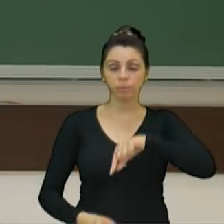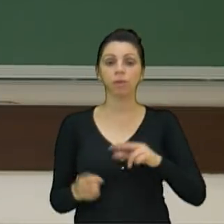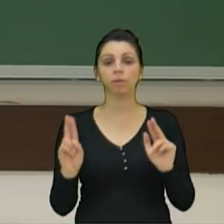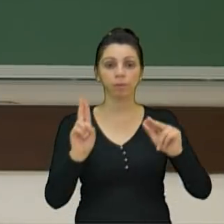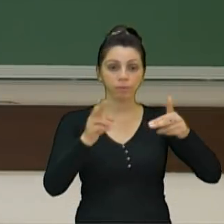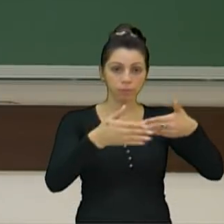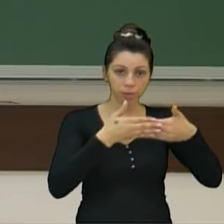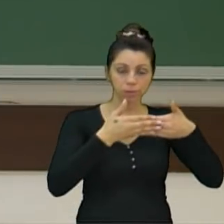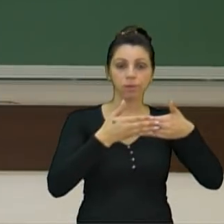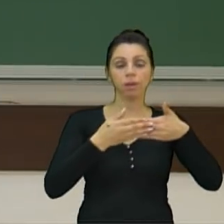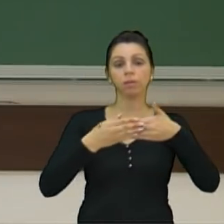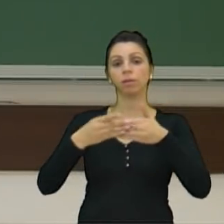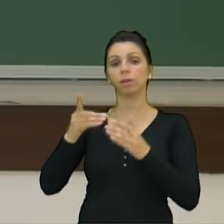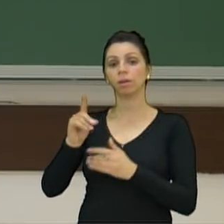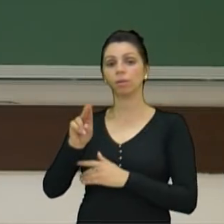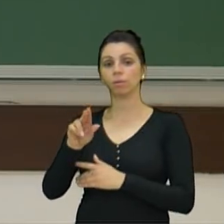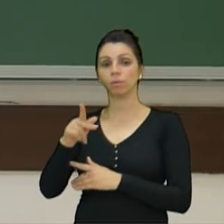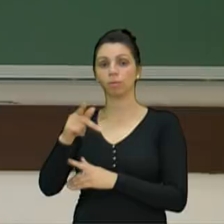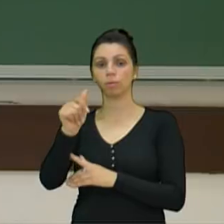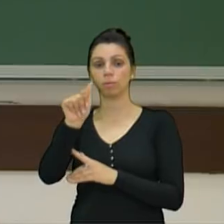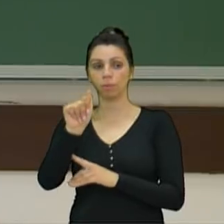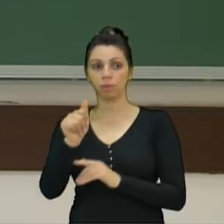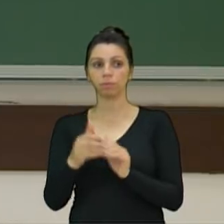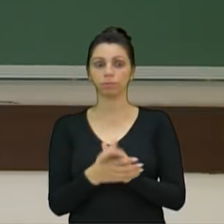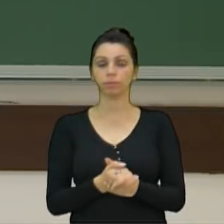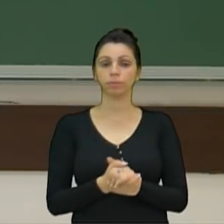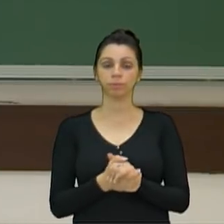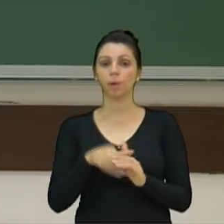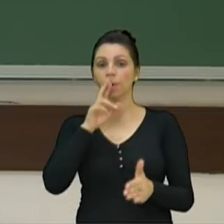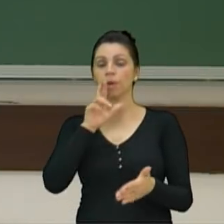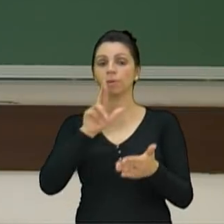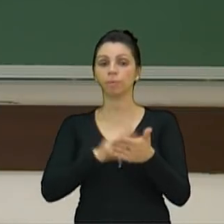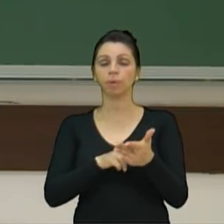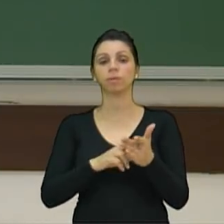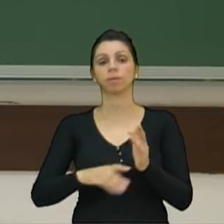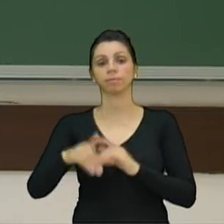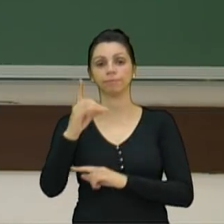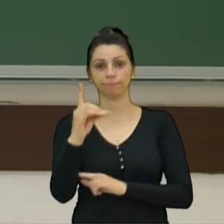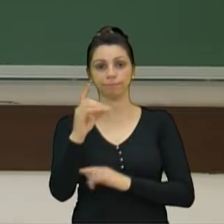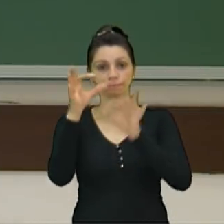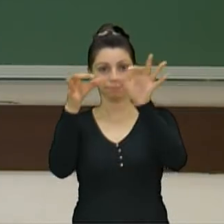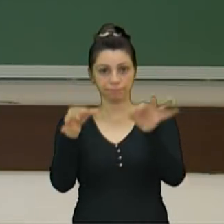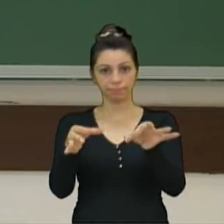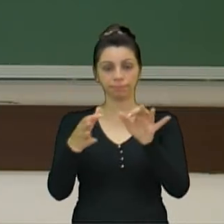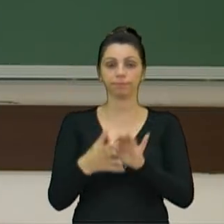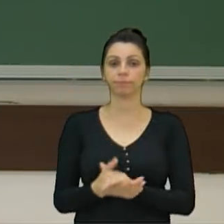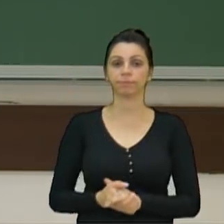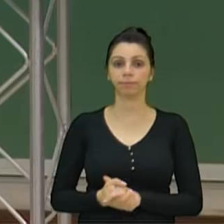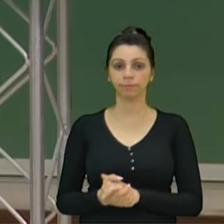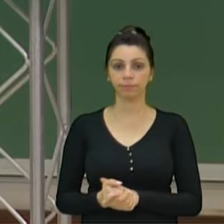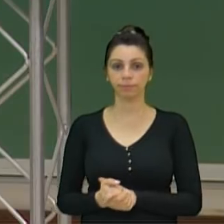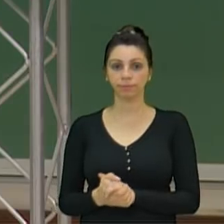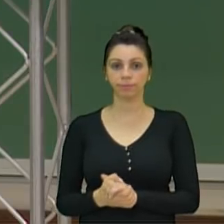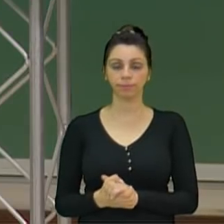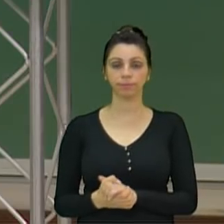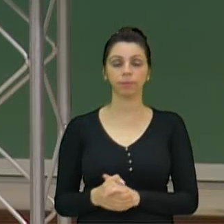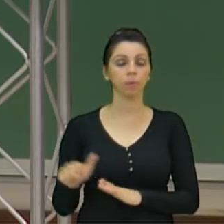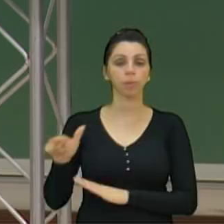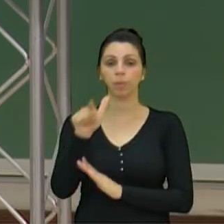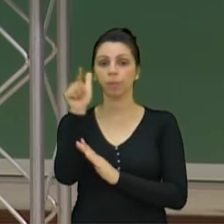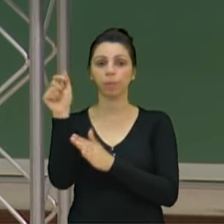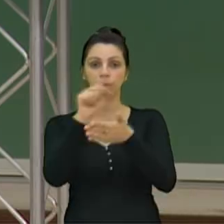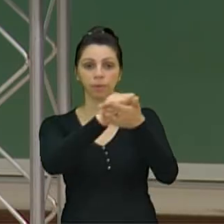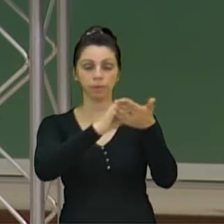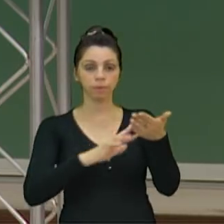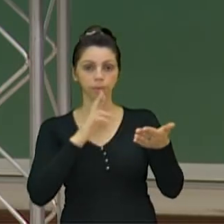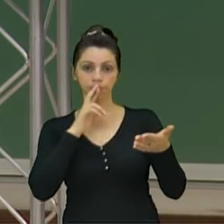beleza? Então no nosso quiz, a nossa resposta era a alternativa D. Seguindo aqui então, mais um quiz para